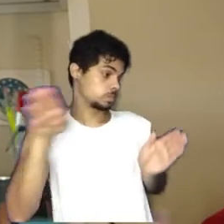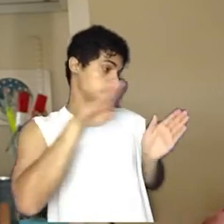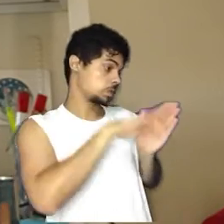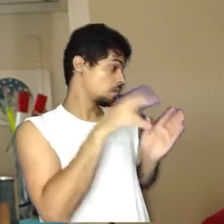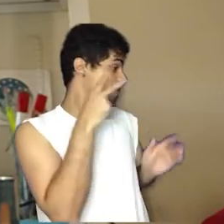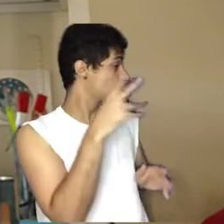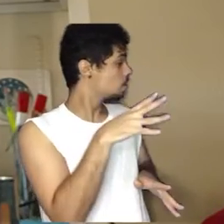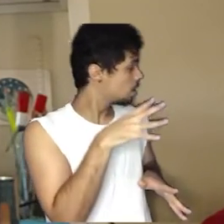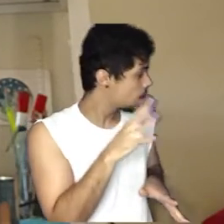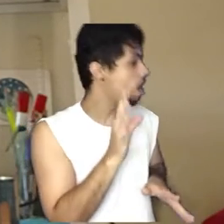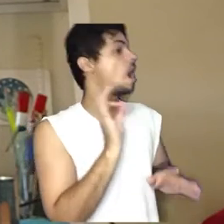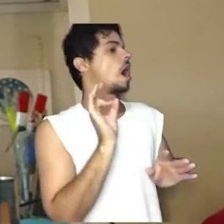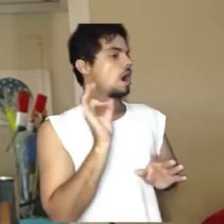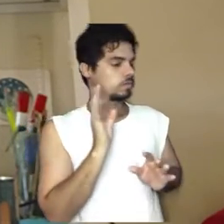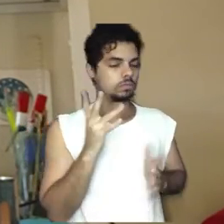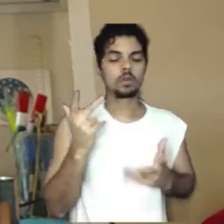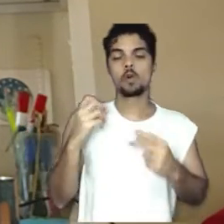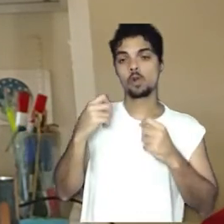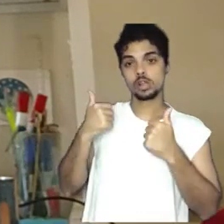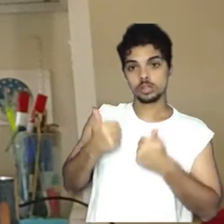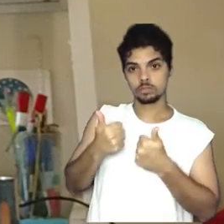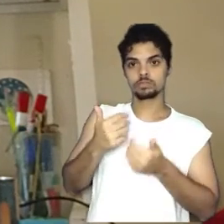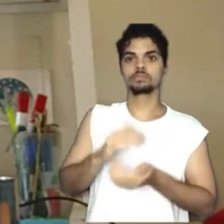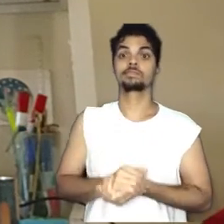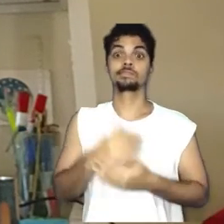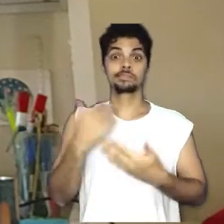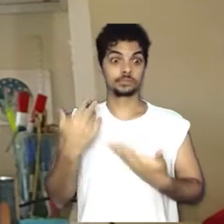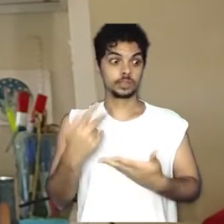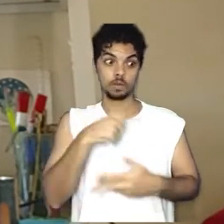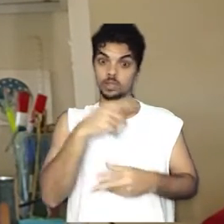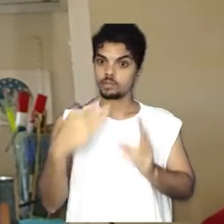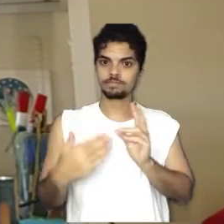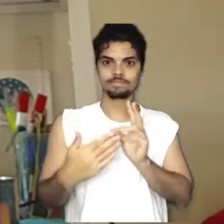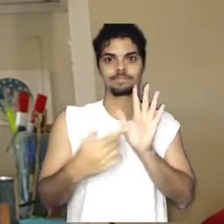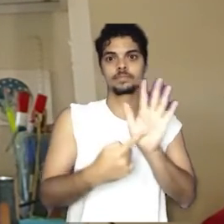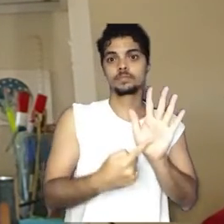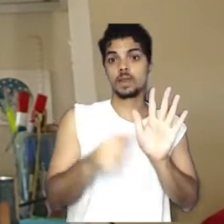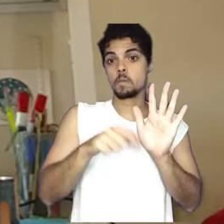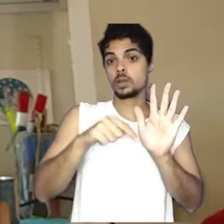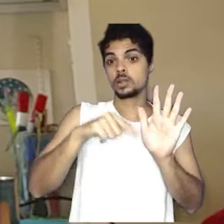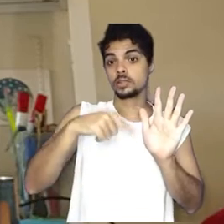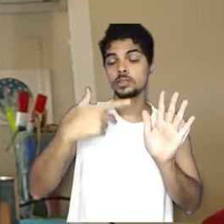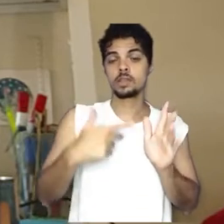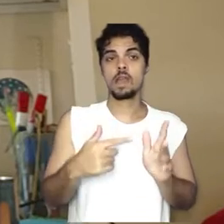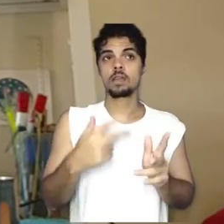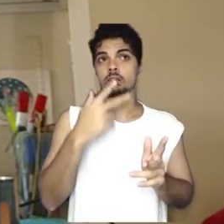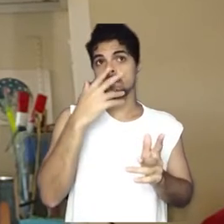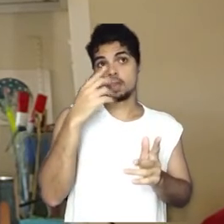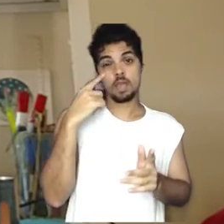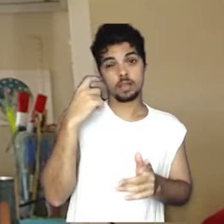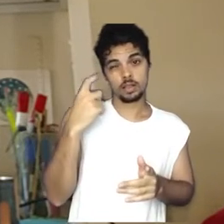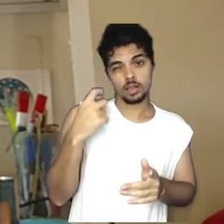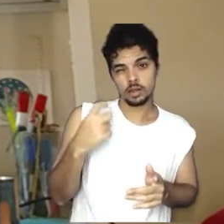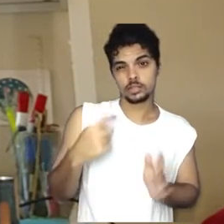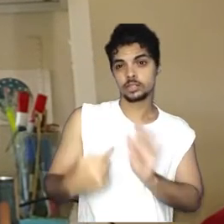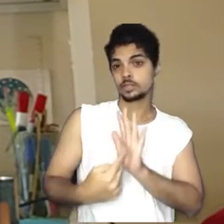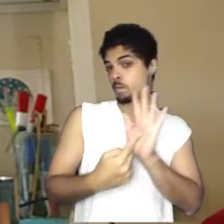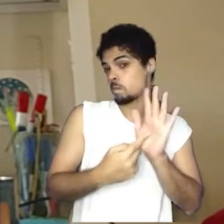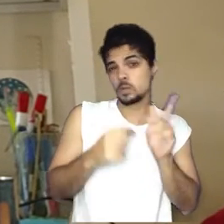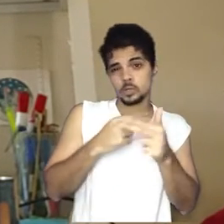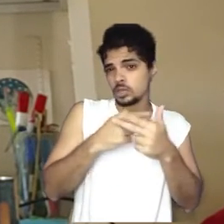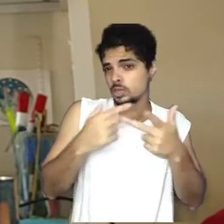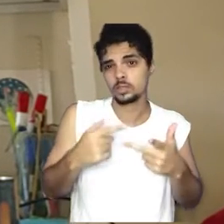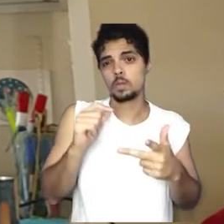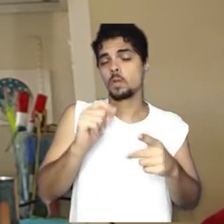chegaram, e eles desaparecem. Então, muito interessante trazer esse recorte, trazer essa